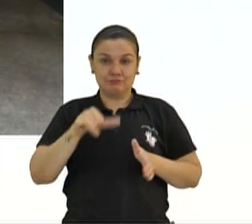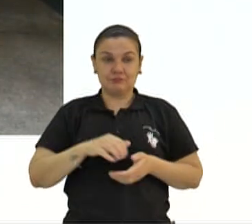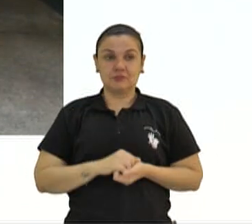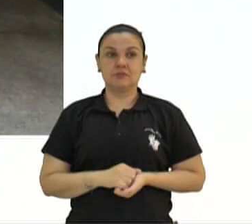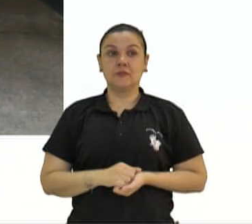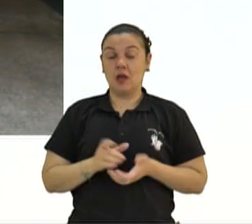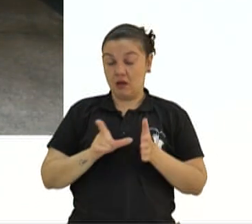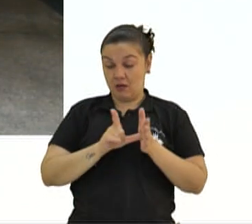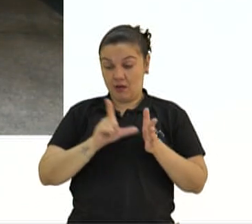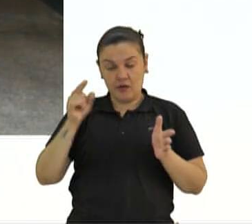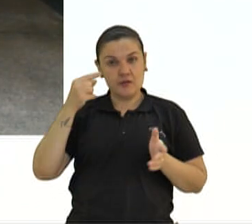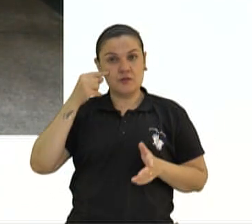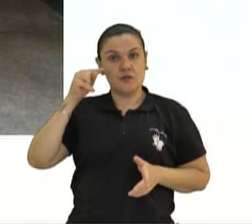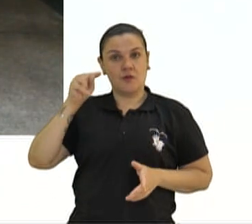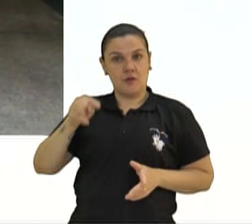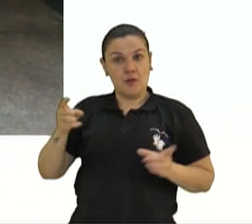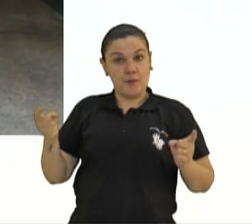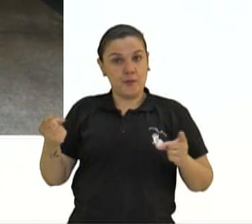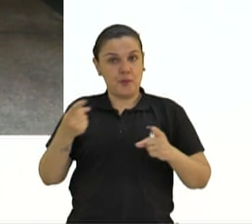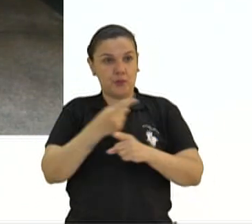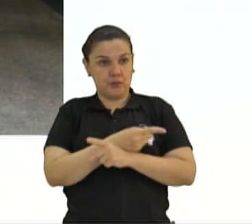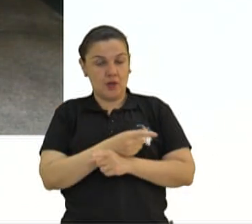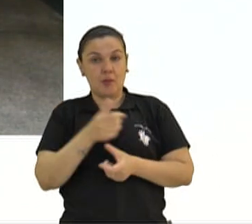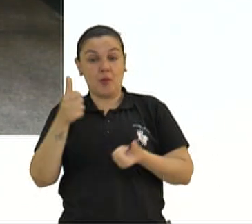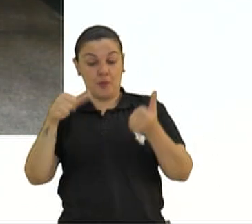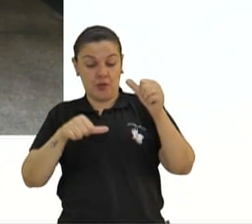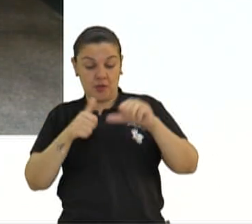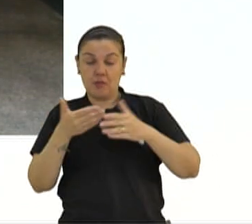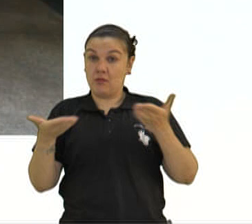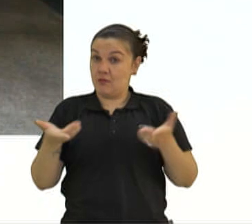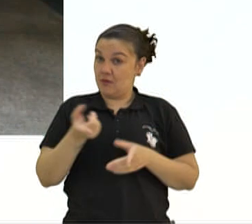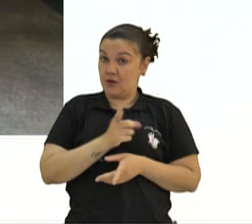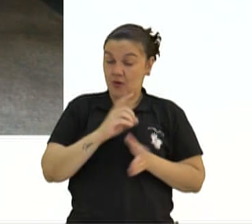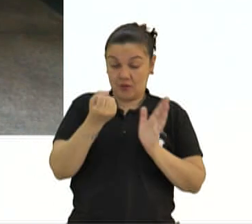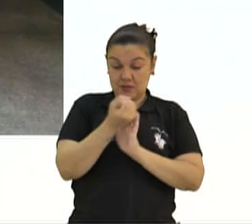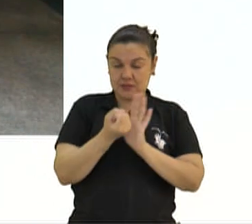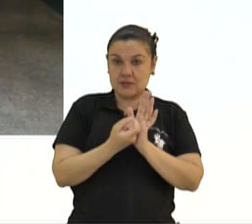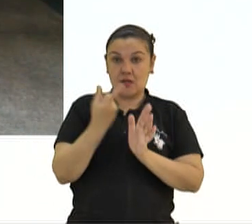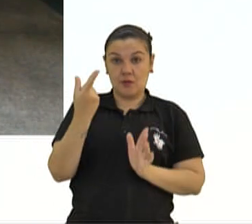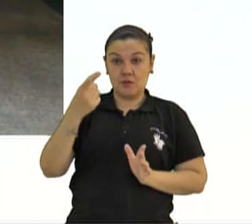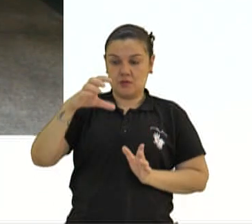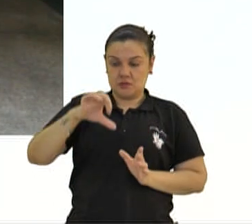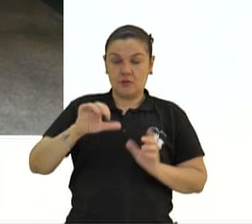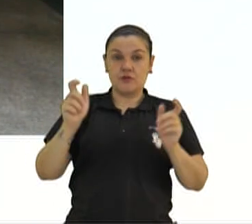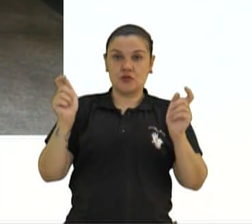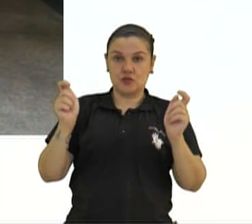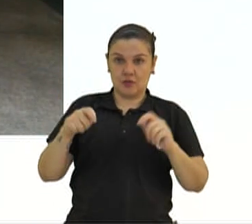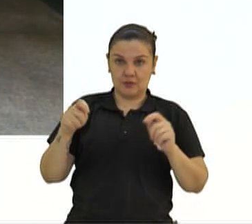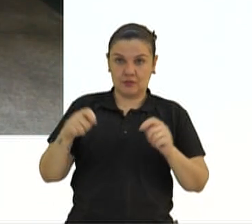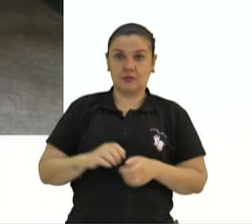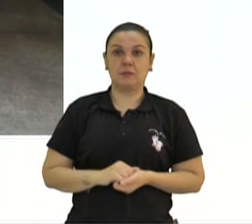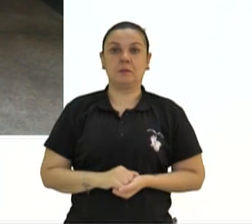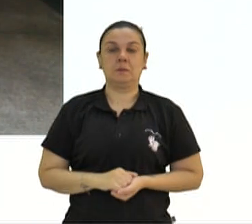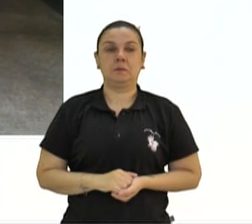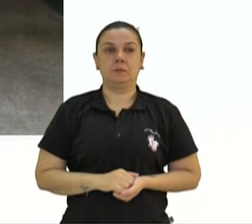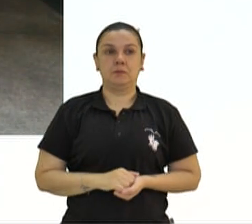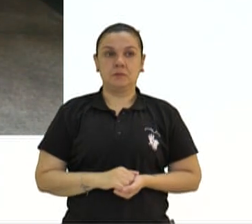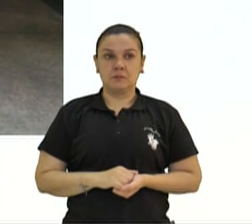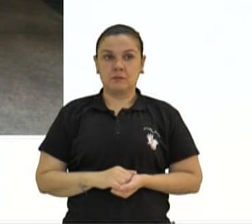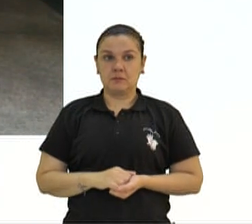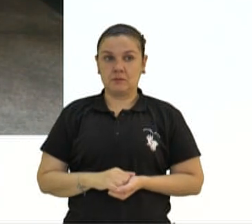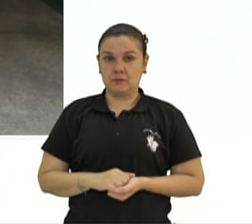gente só tinha a disponibilidade da conversão química em elétrica. Agora, no século XIX, energia mecânica em elétrica. Então aqui